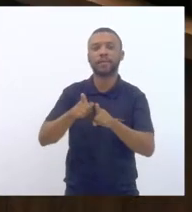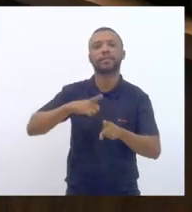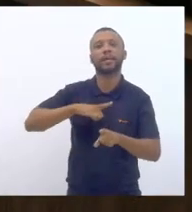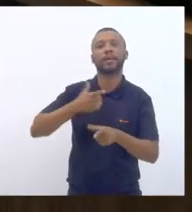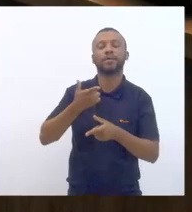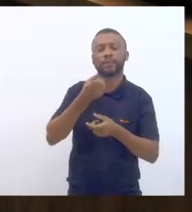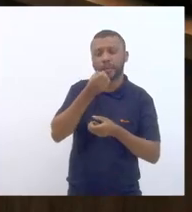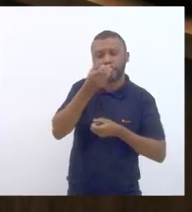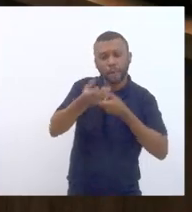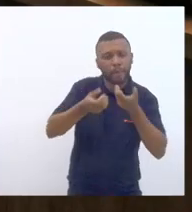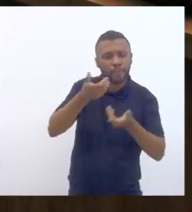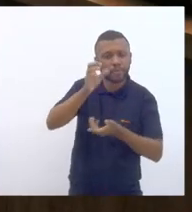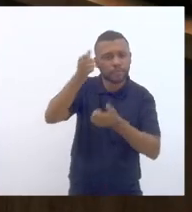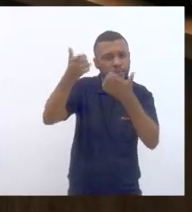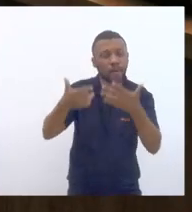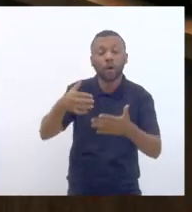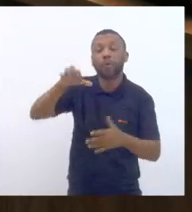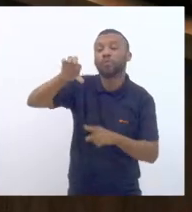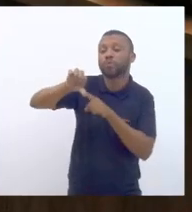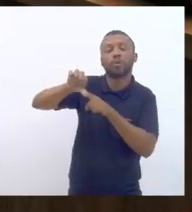cantou. O nono.